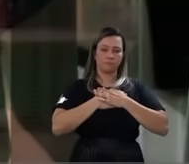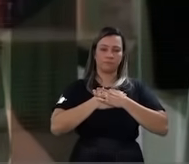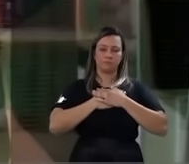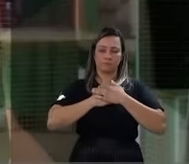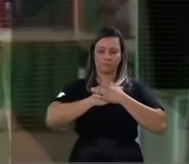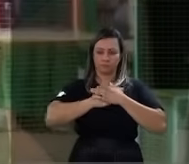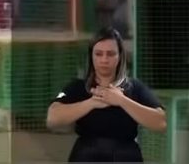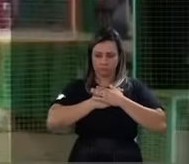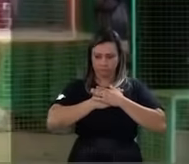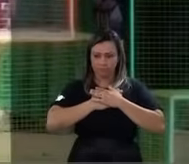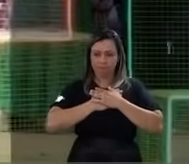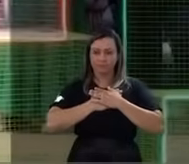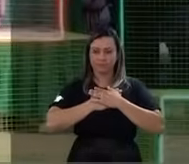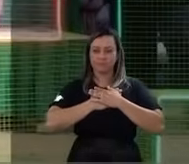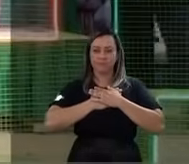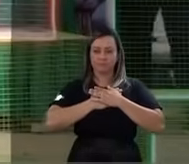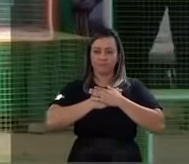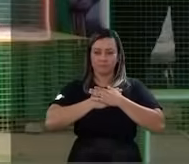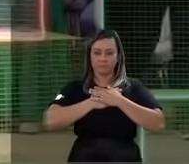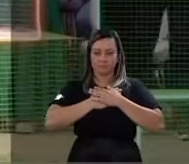Coloque a mão no seu coração.